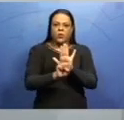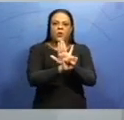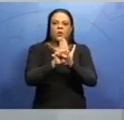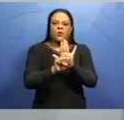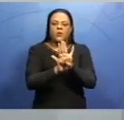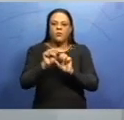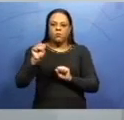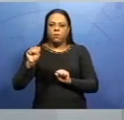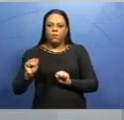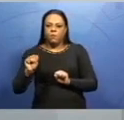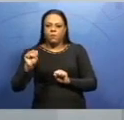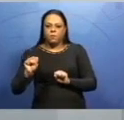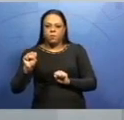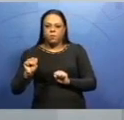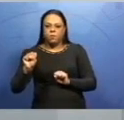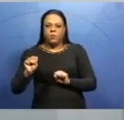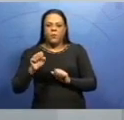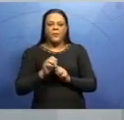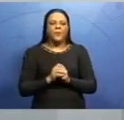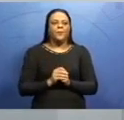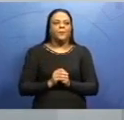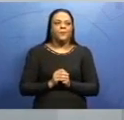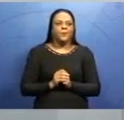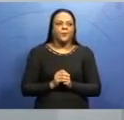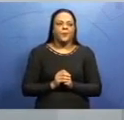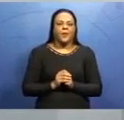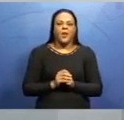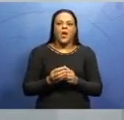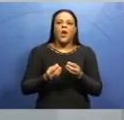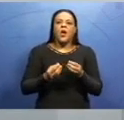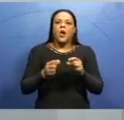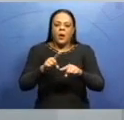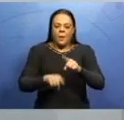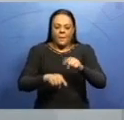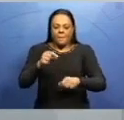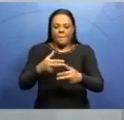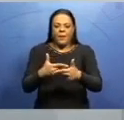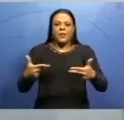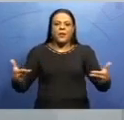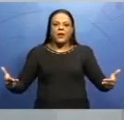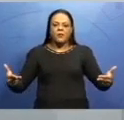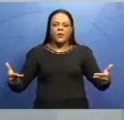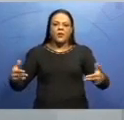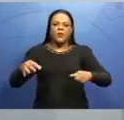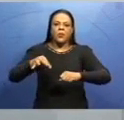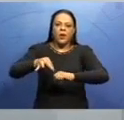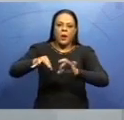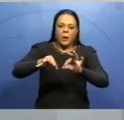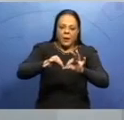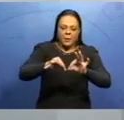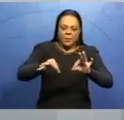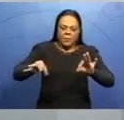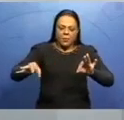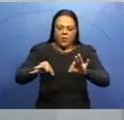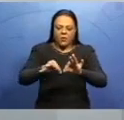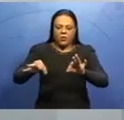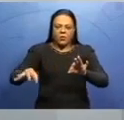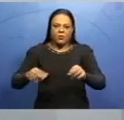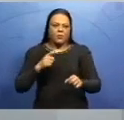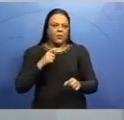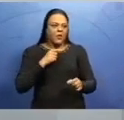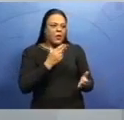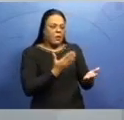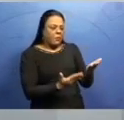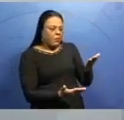Ferramentas de medição. Esses são alguns dos instrumentos que eu uso para medir. Ali a balança,